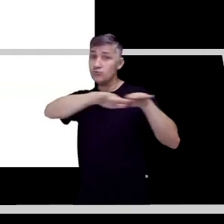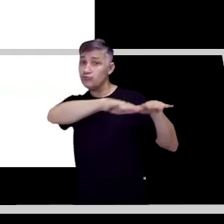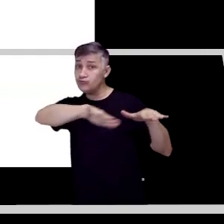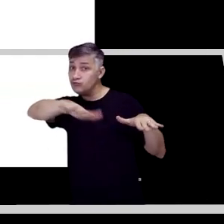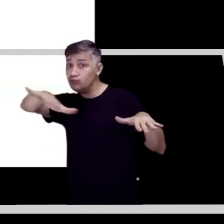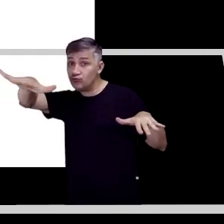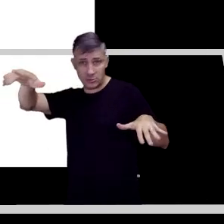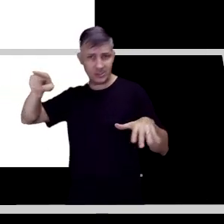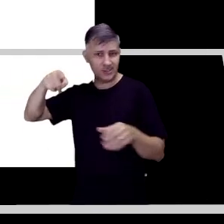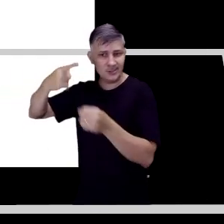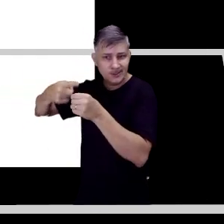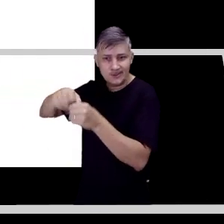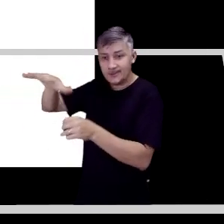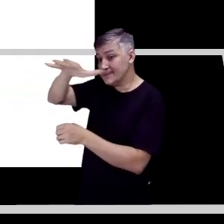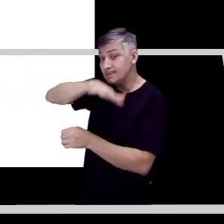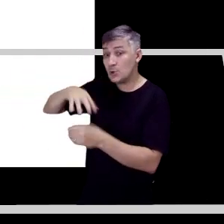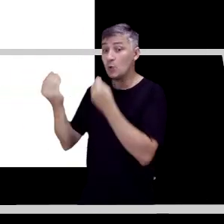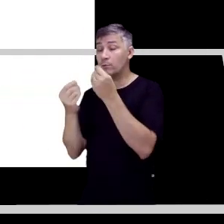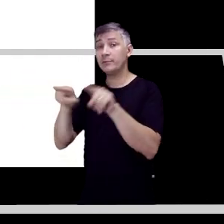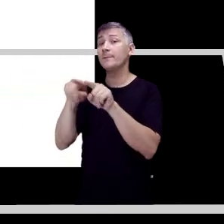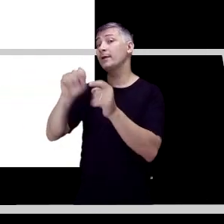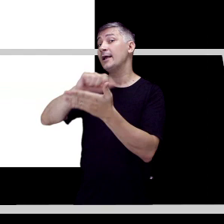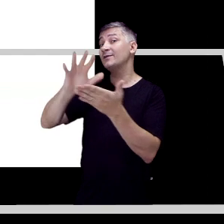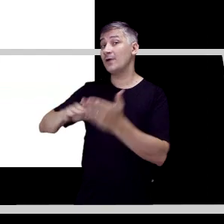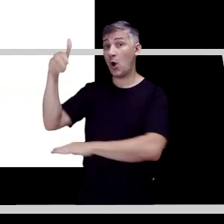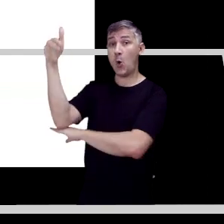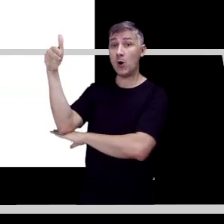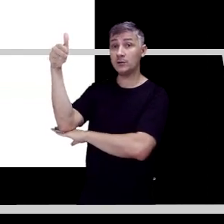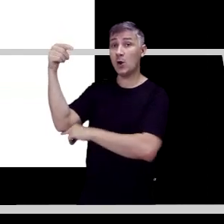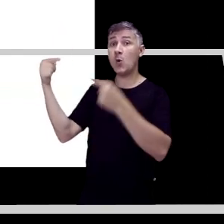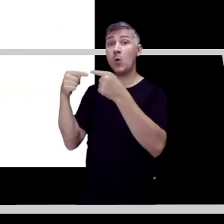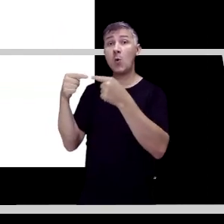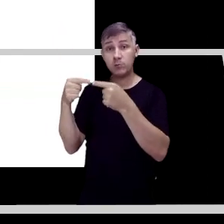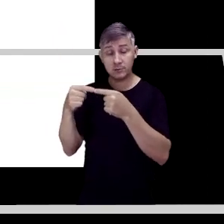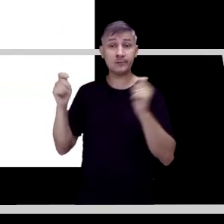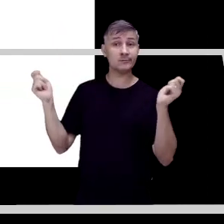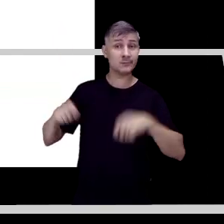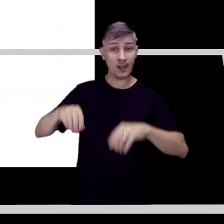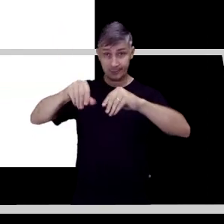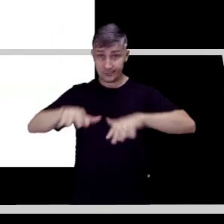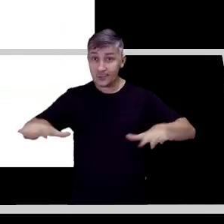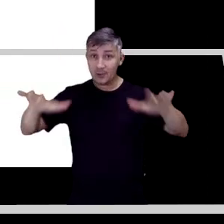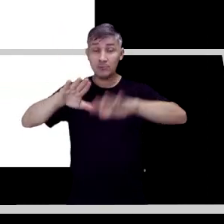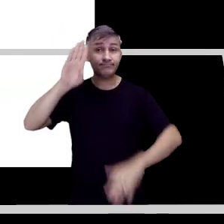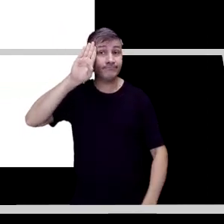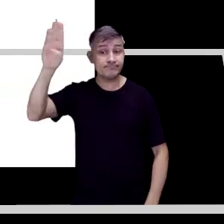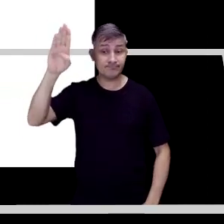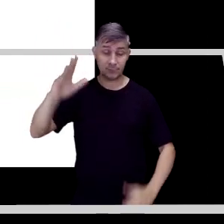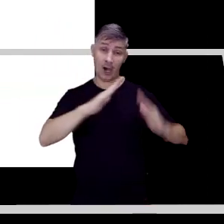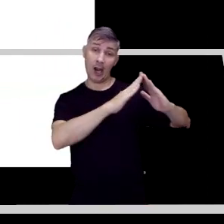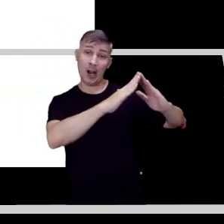master plan para esse território de como as atividades do hotel poderiam estar dispostas no território,